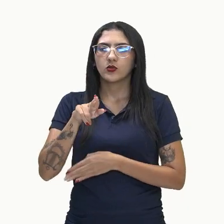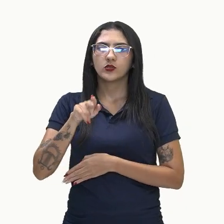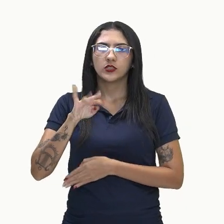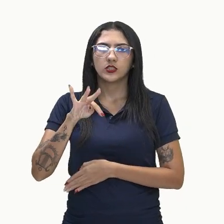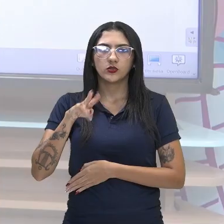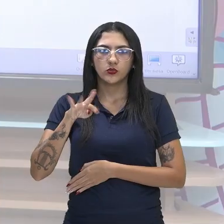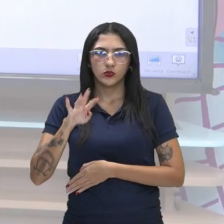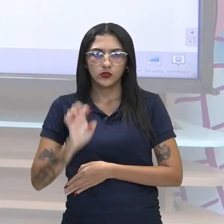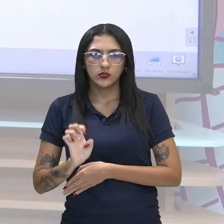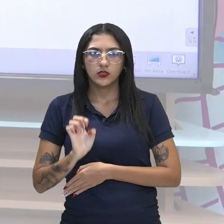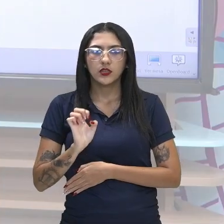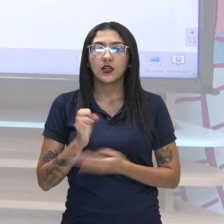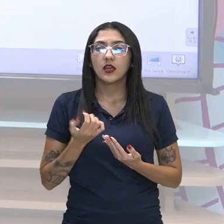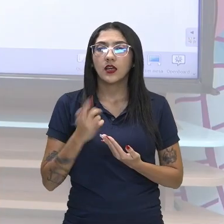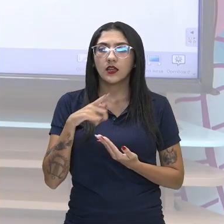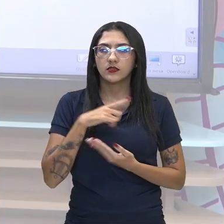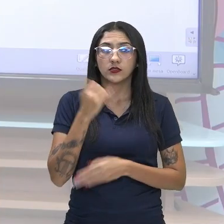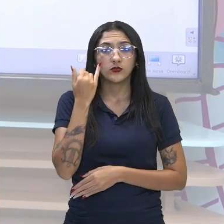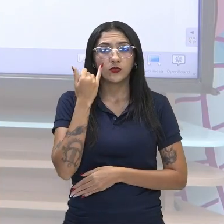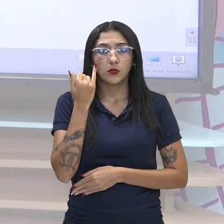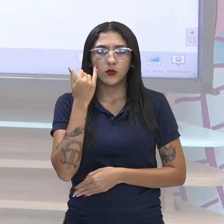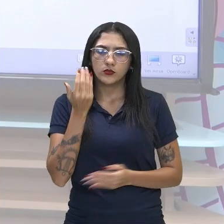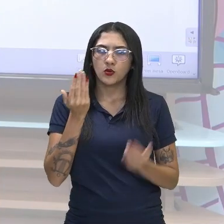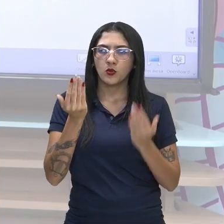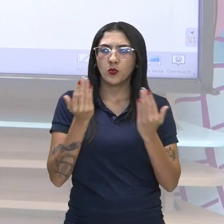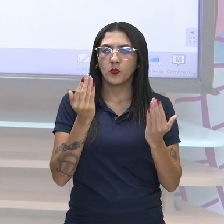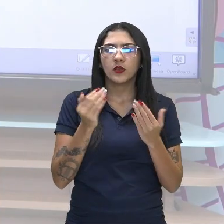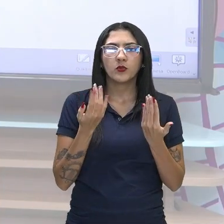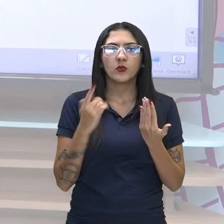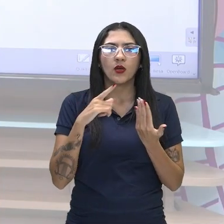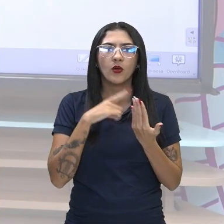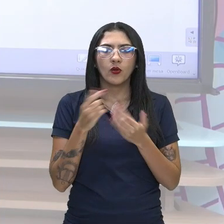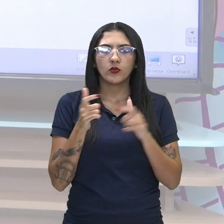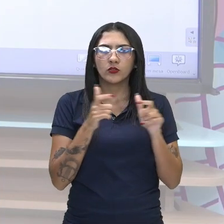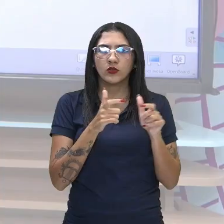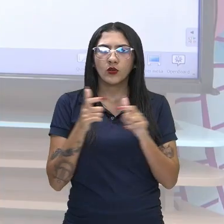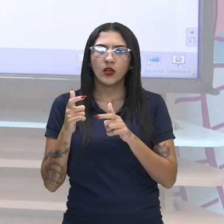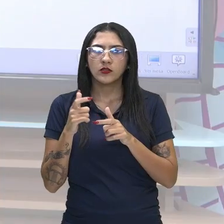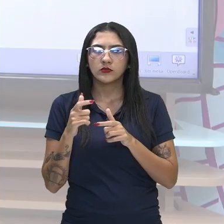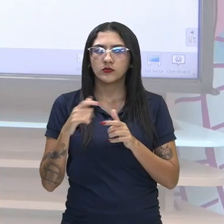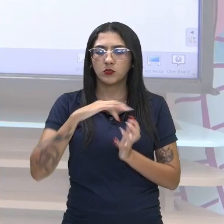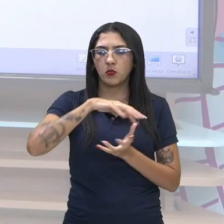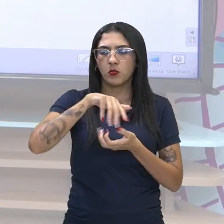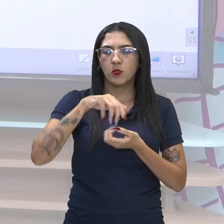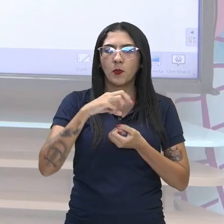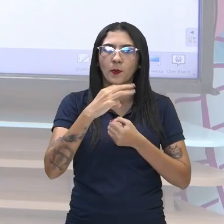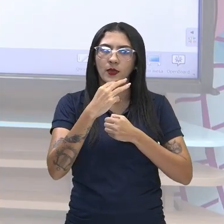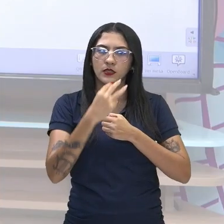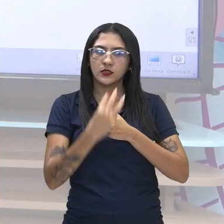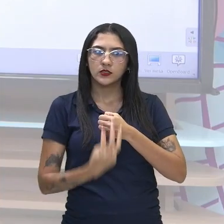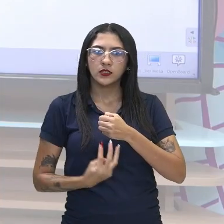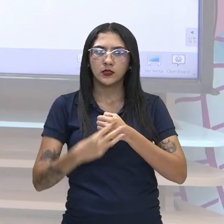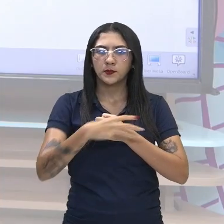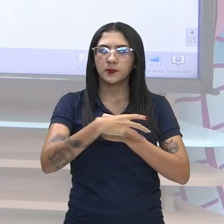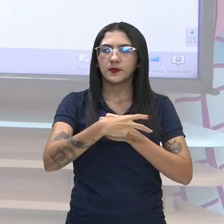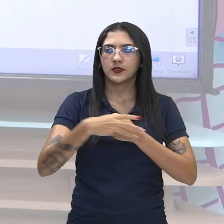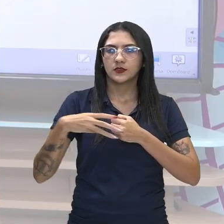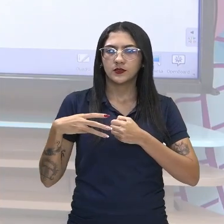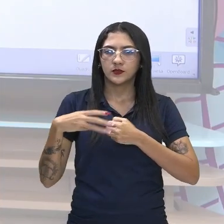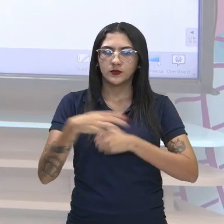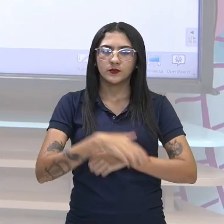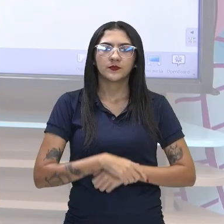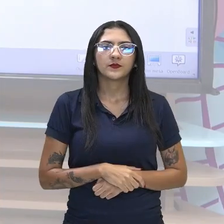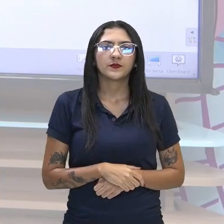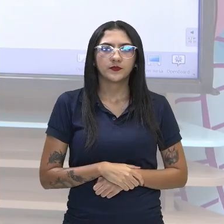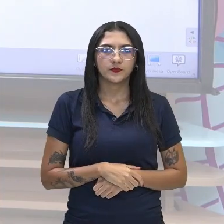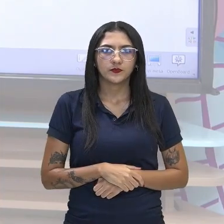ser traçadas ali com relação aos meridianos e aos paralelos da Terra, certo? Então,